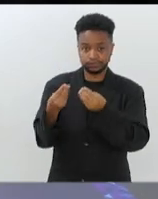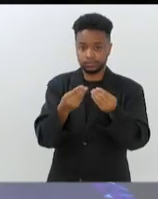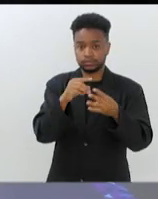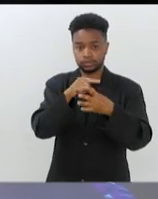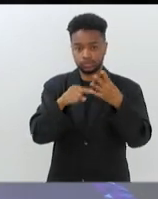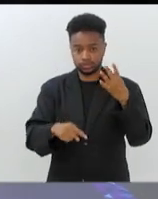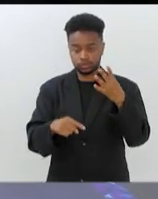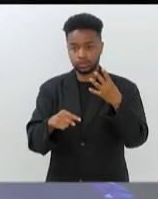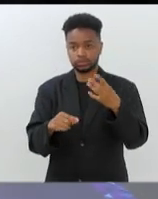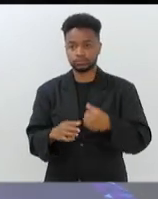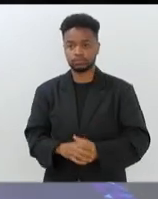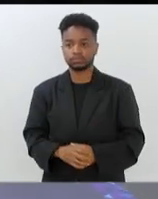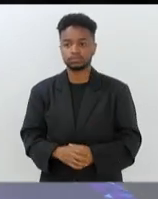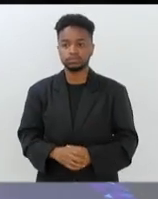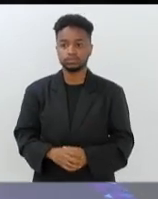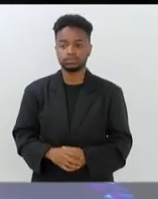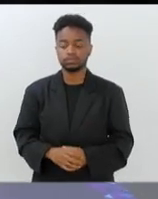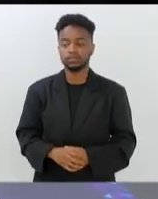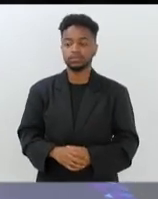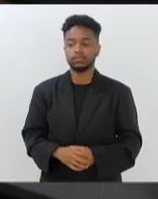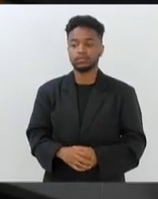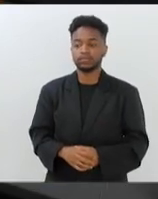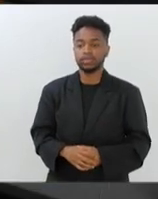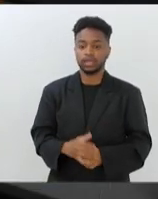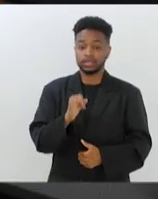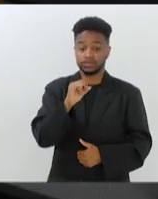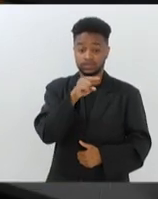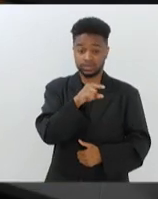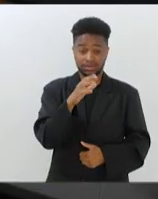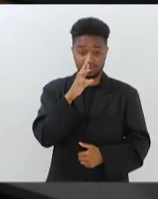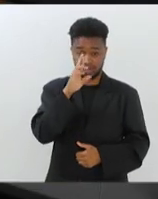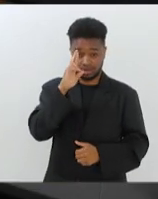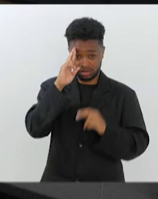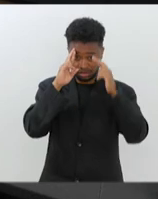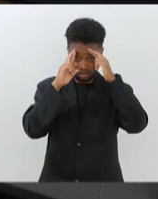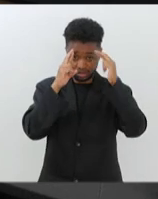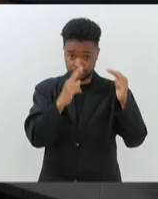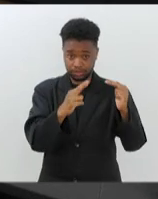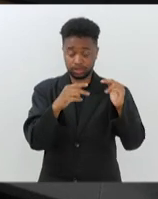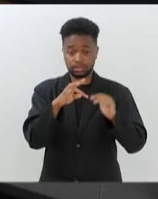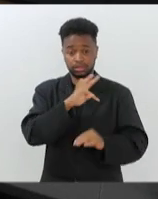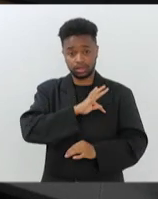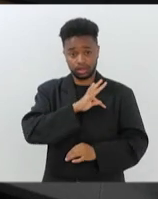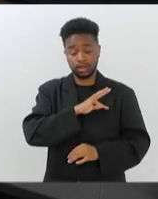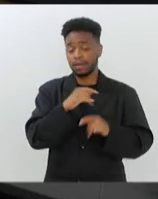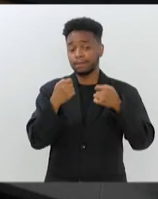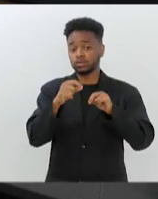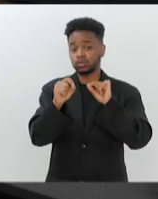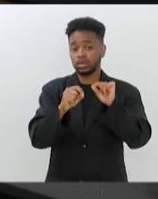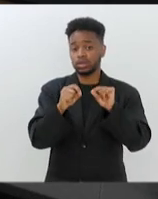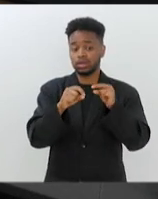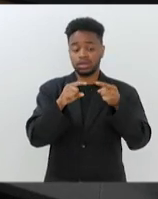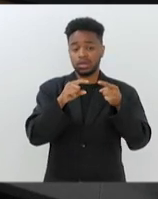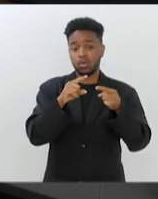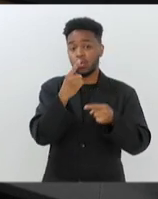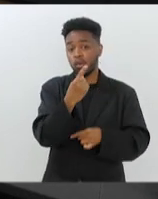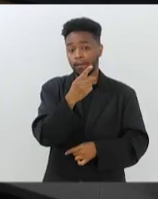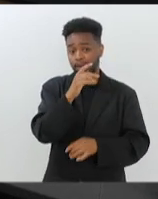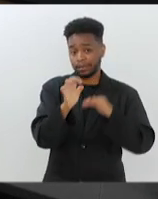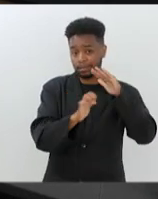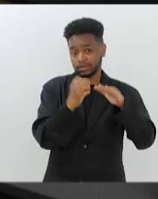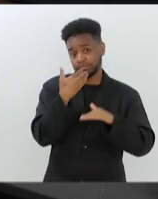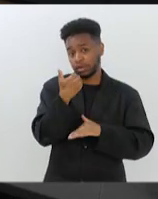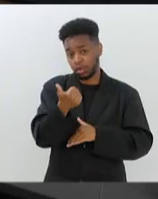qu se o senhor respeitar sua técnica pode haver e é o que se espera da lei de mercado que uma empresa seja melhor que a outra é